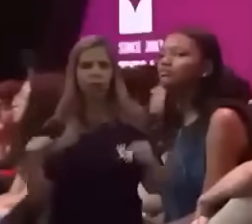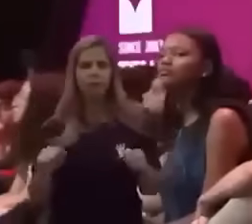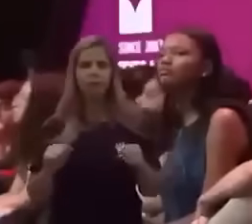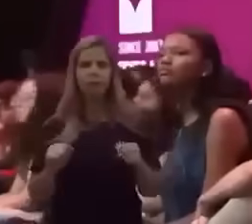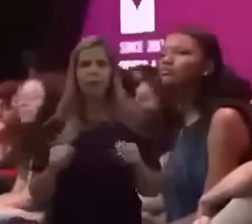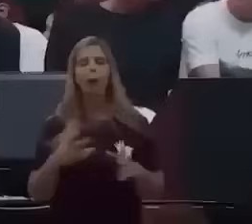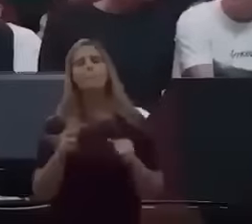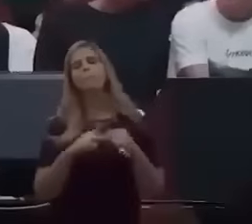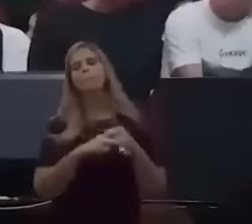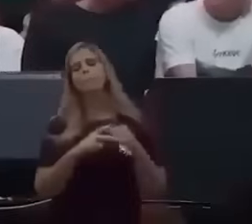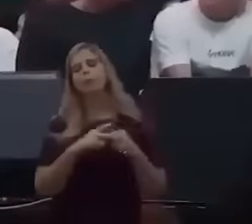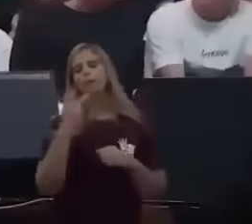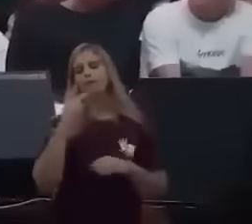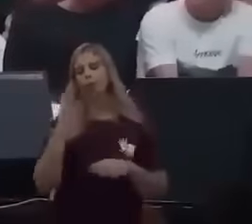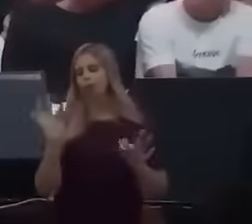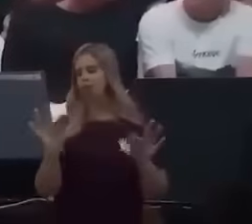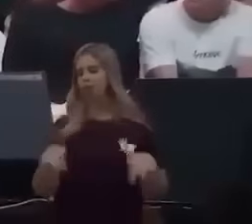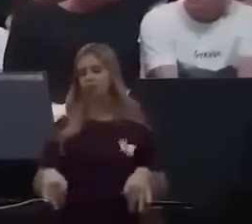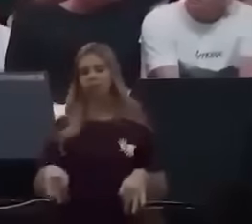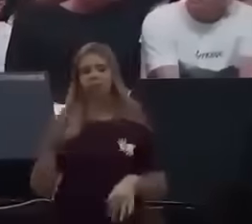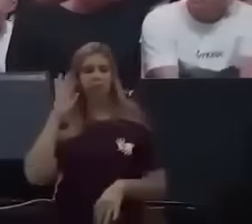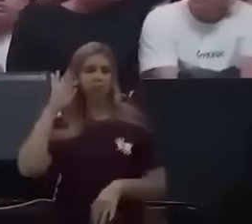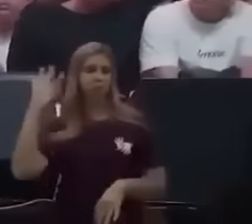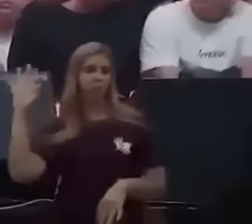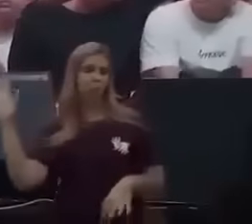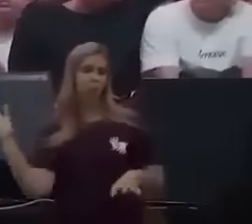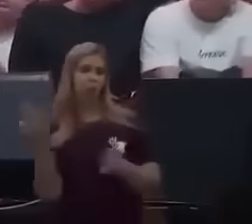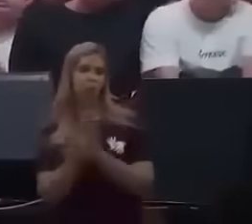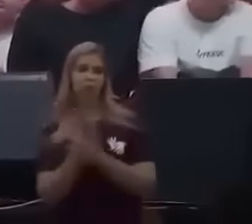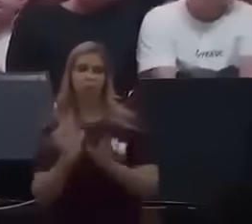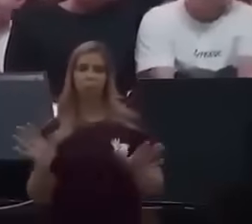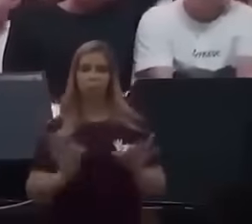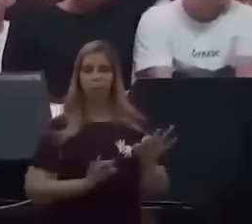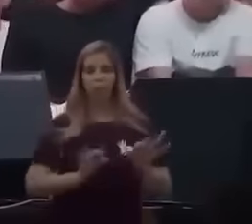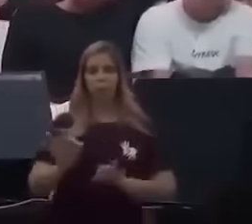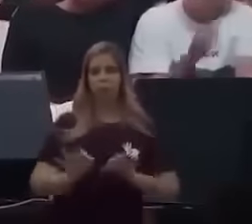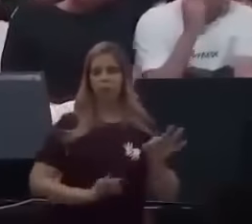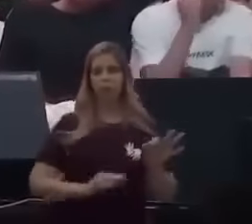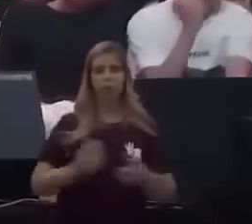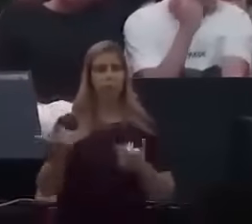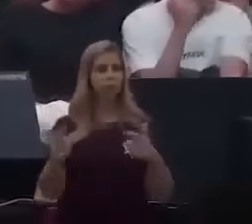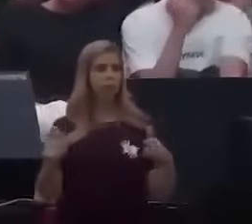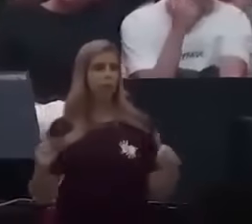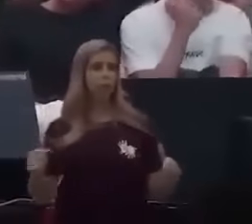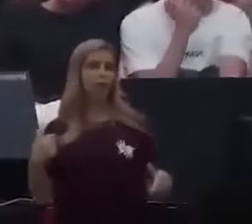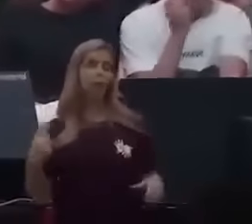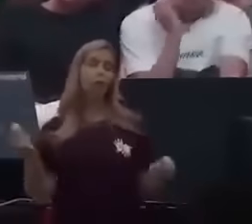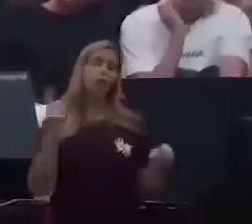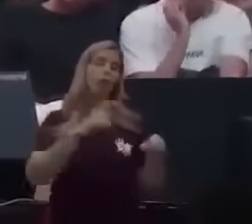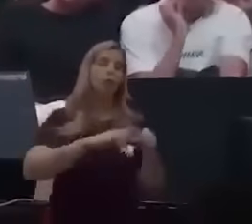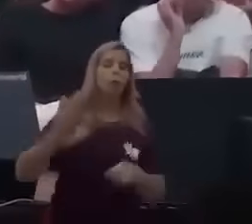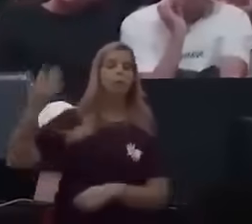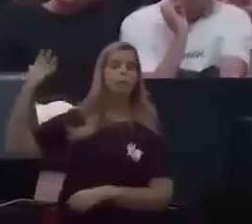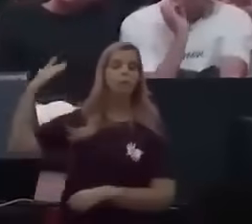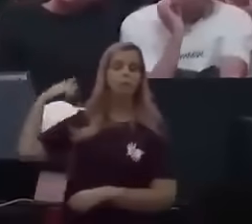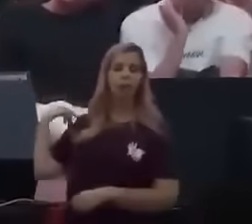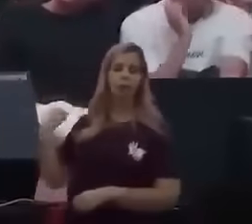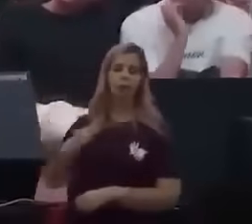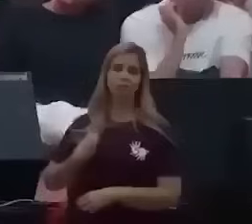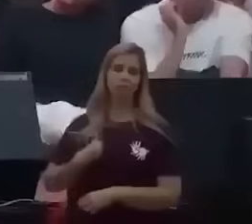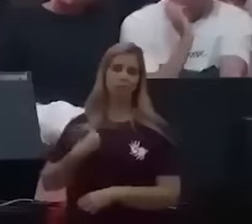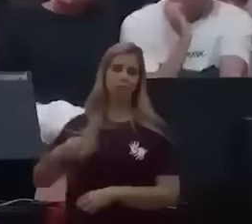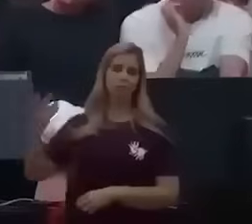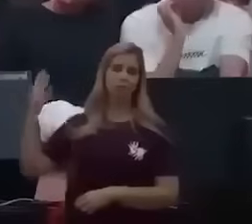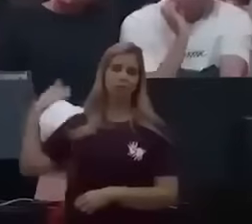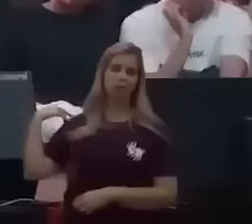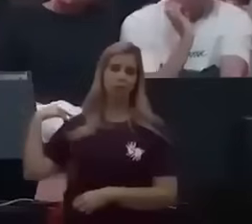acabou. Não tem mais futuro, não tem mais sonho, não tem mais projeto. Vou voltar para o passado. Vou voltar